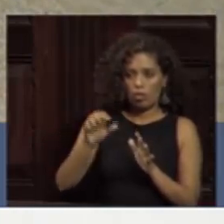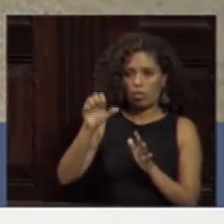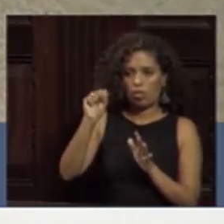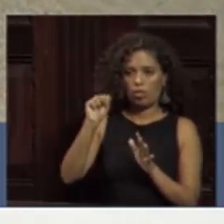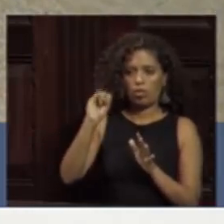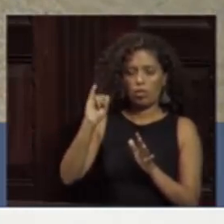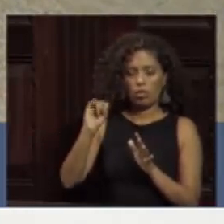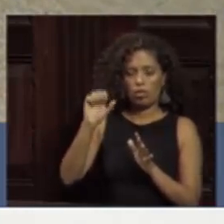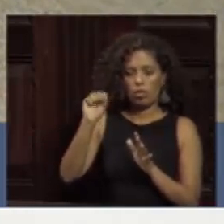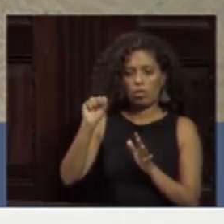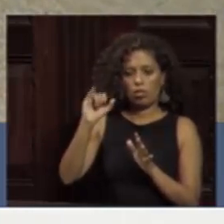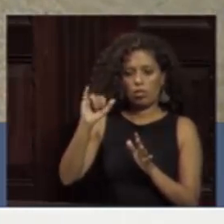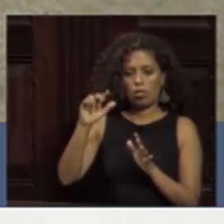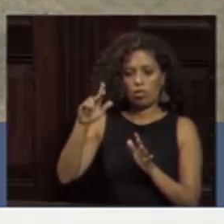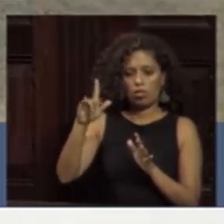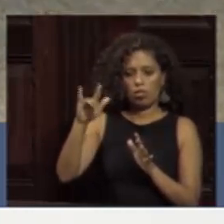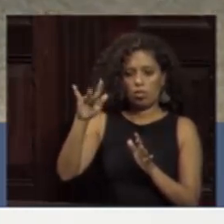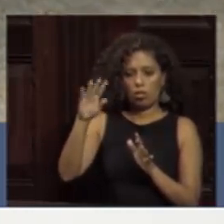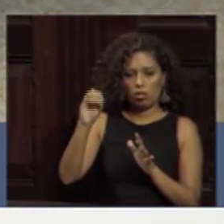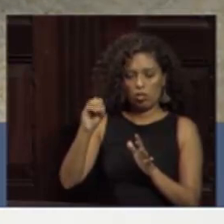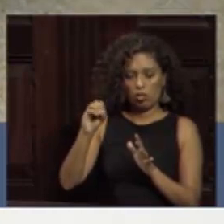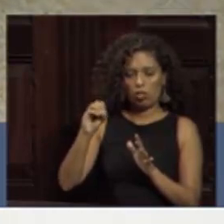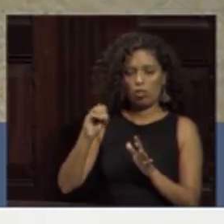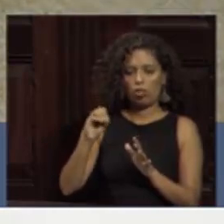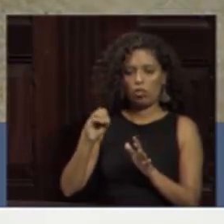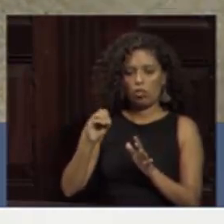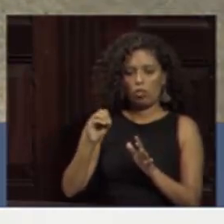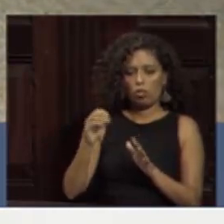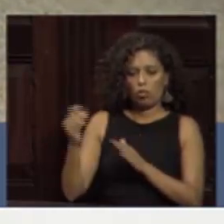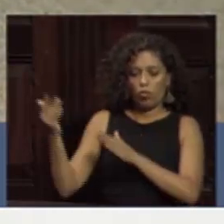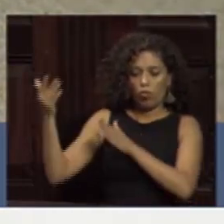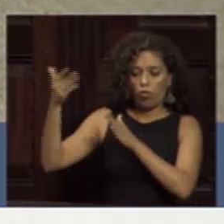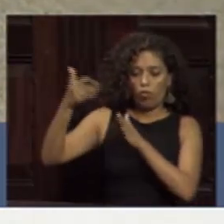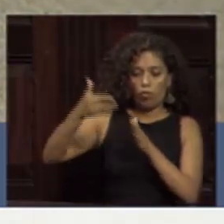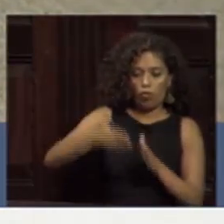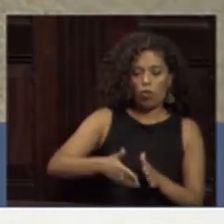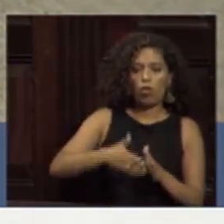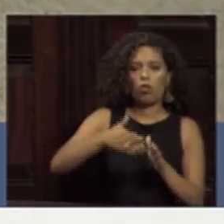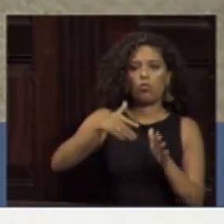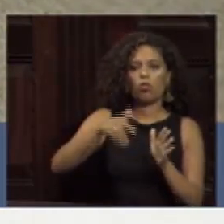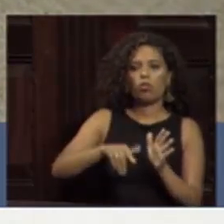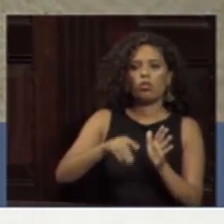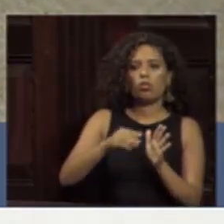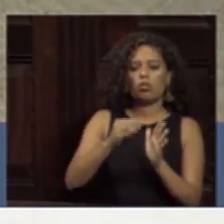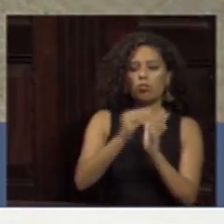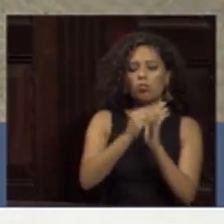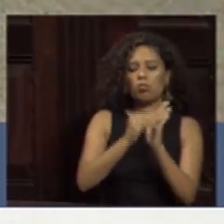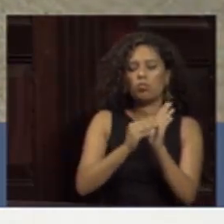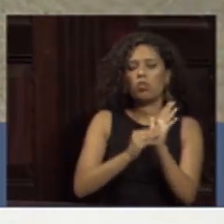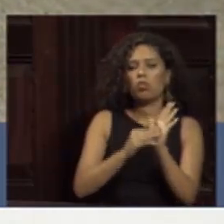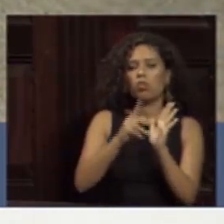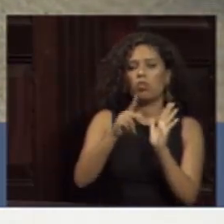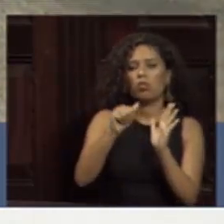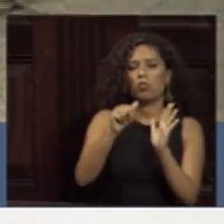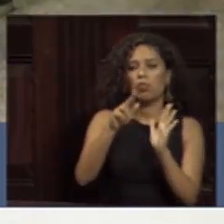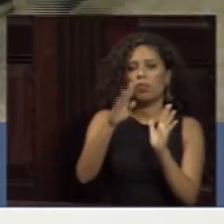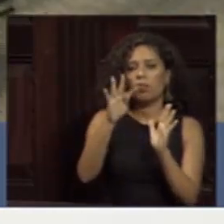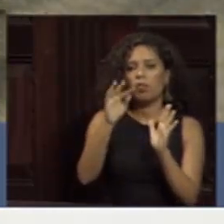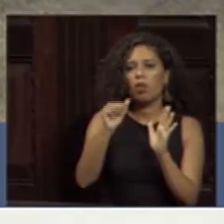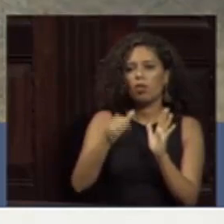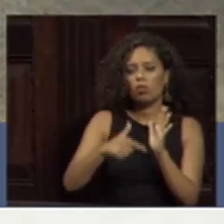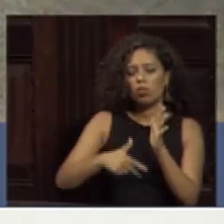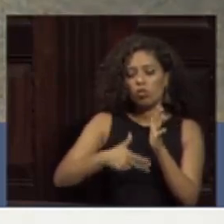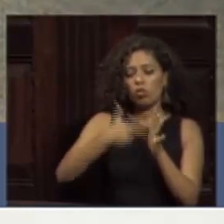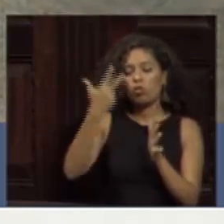pauta, recebeu emendas, volte à pauta em segunda discussão, pois o leilão